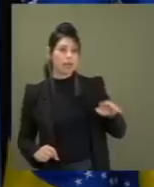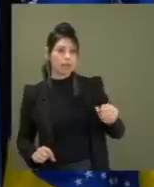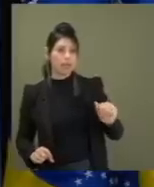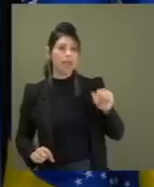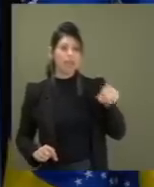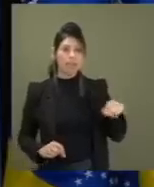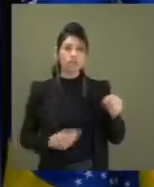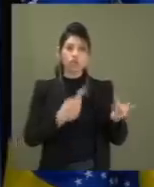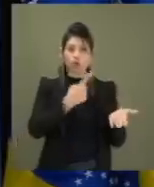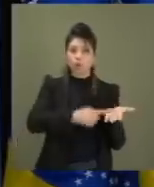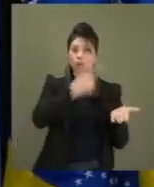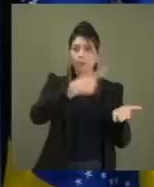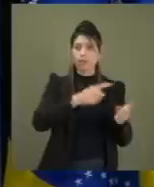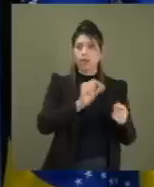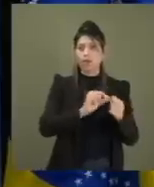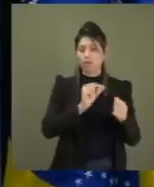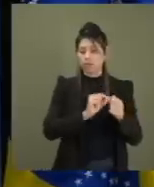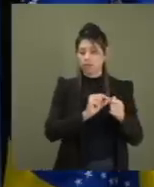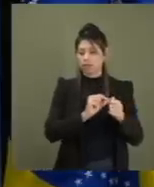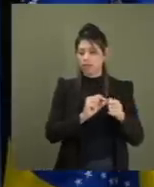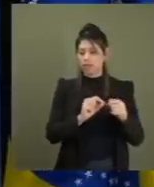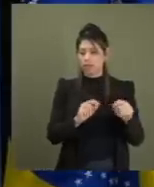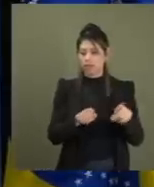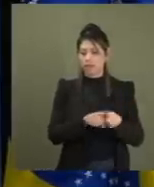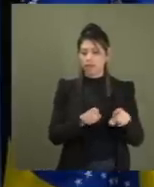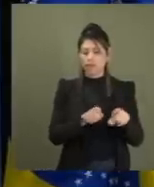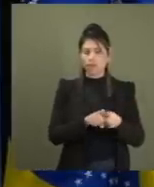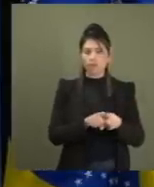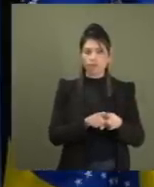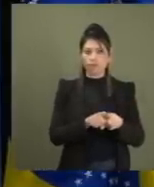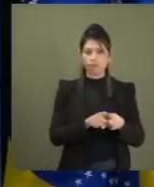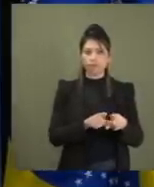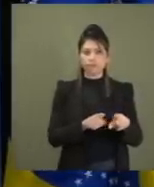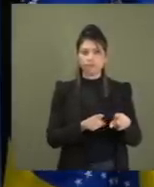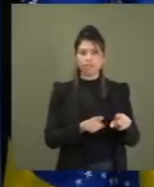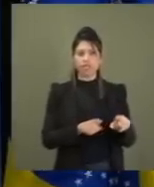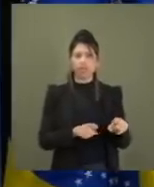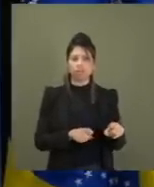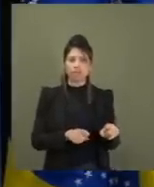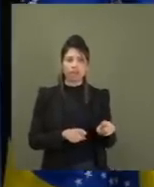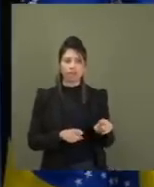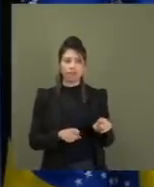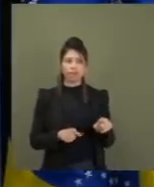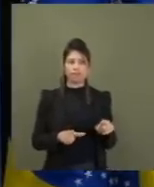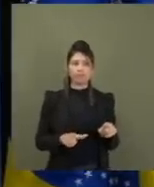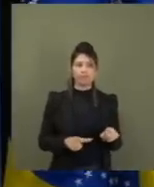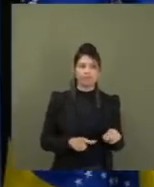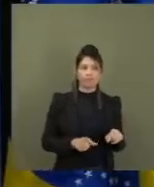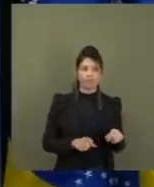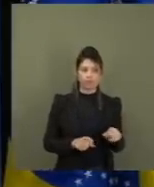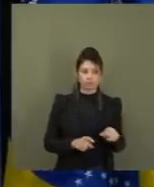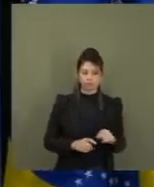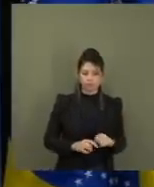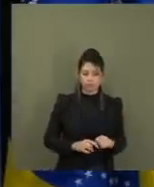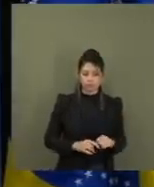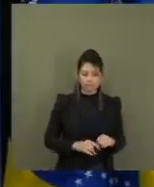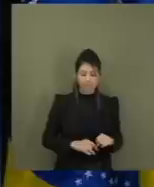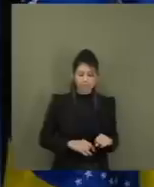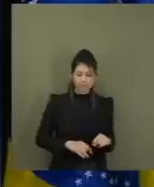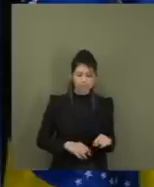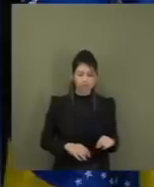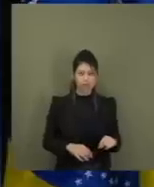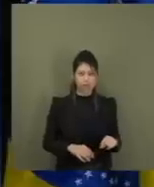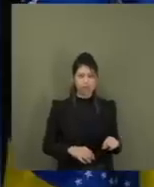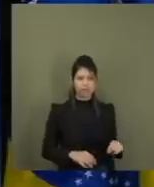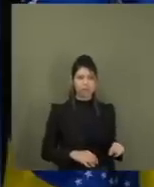que houvesse um equilíbrio nas oitivas por exemplo nas pessoas que a gente